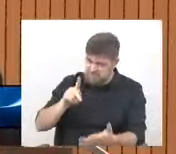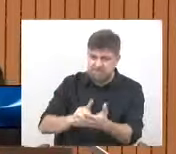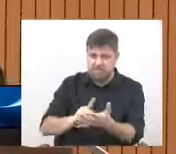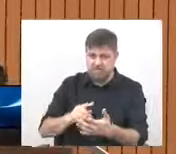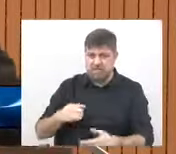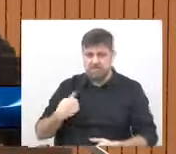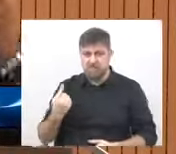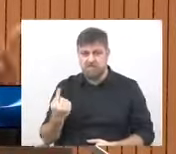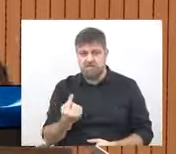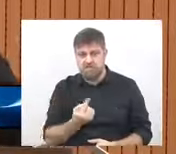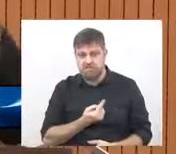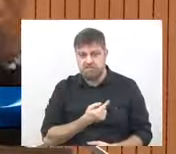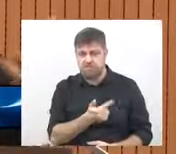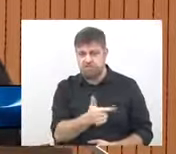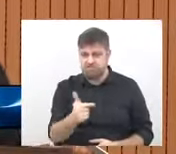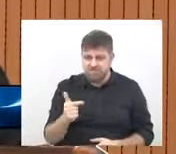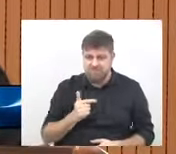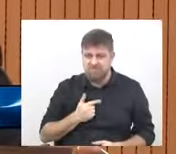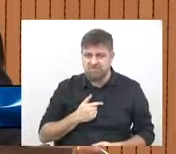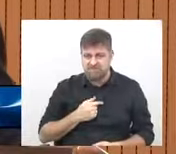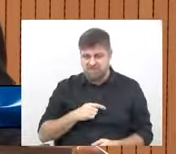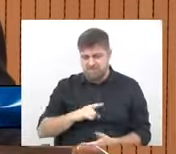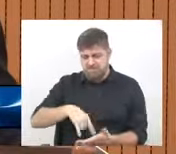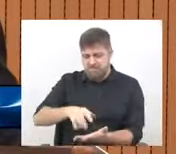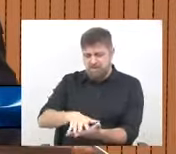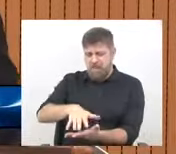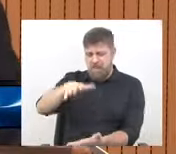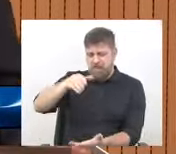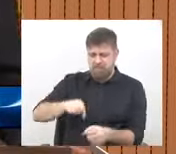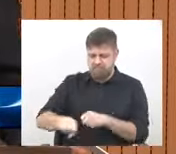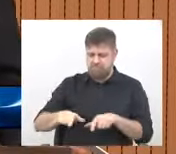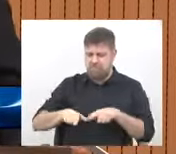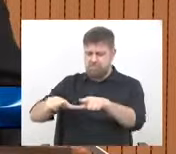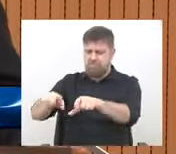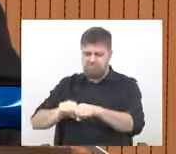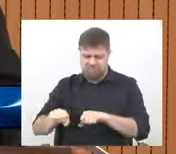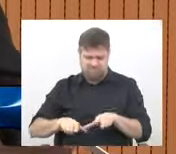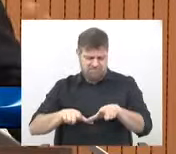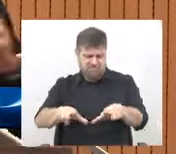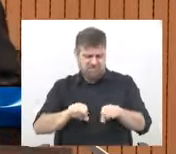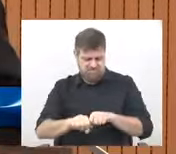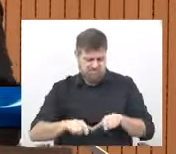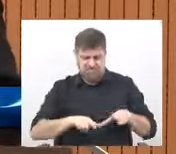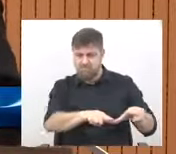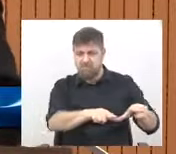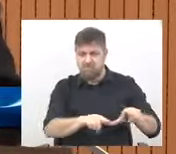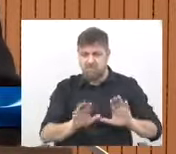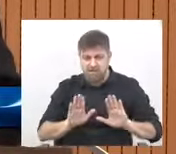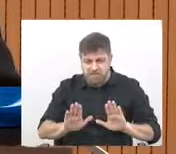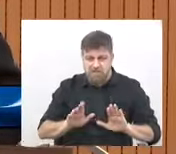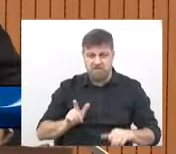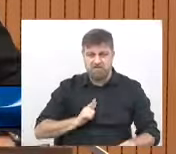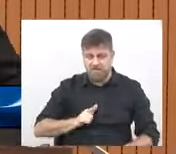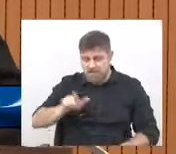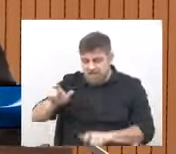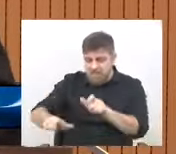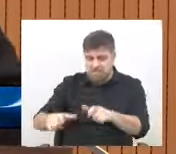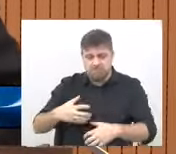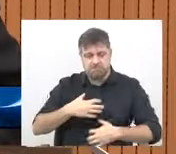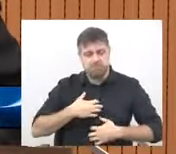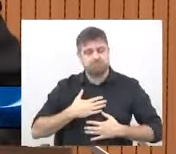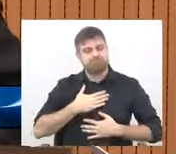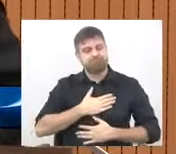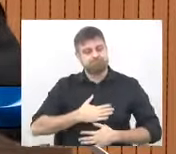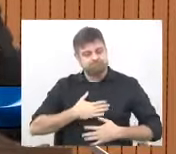tivéssemos exageros nas titulações e que, realmente, as pessoas sentissem